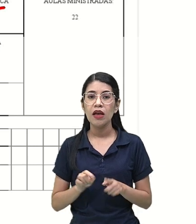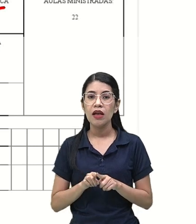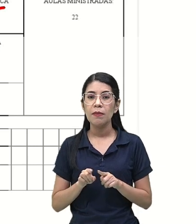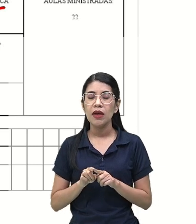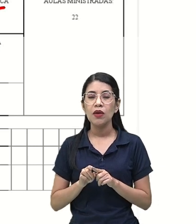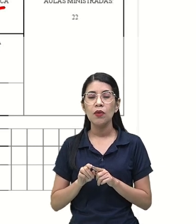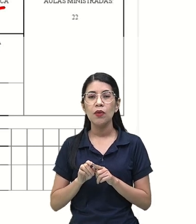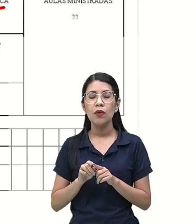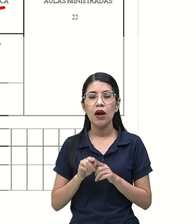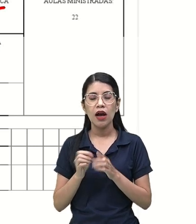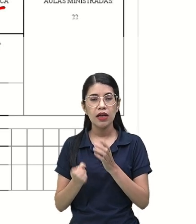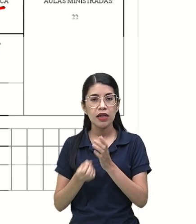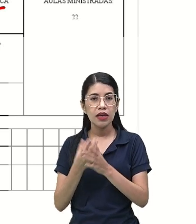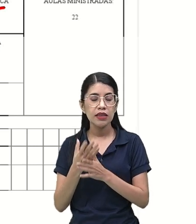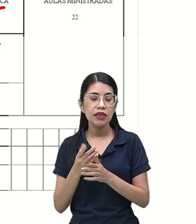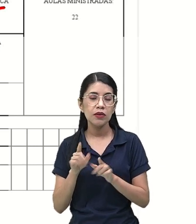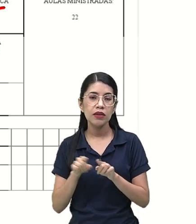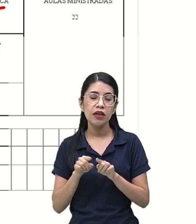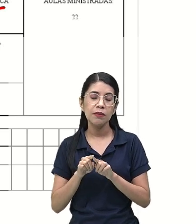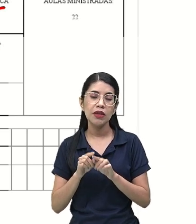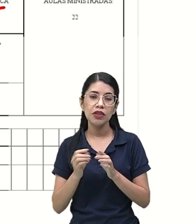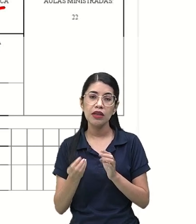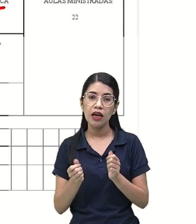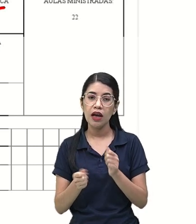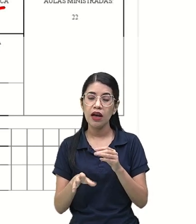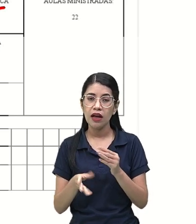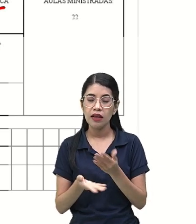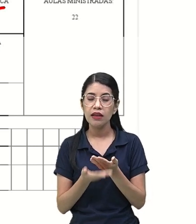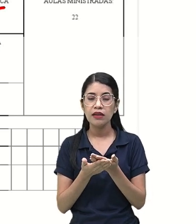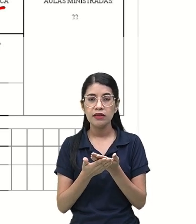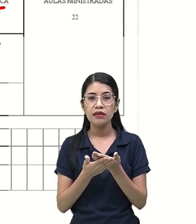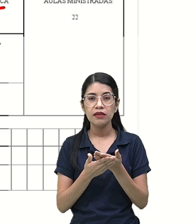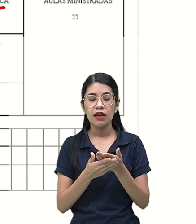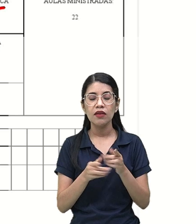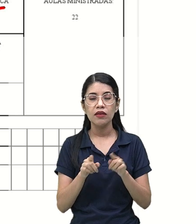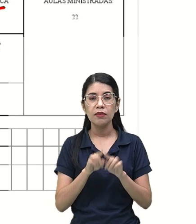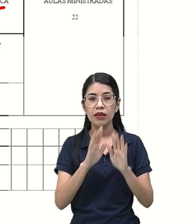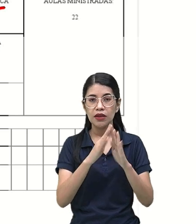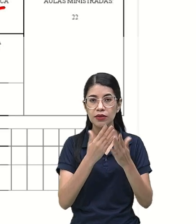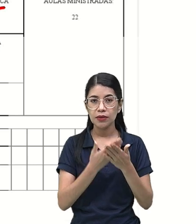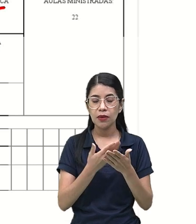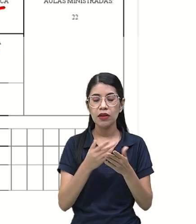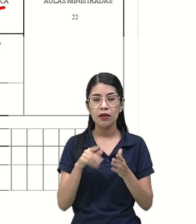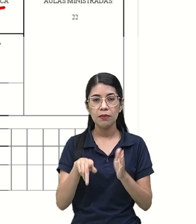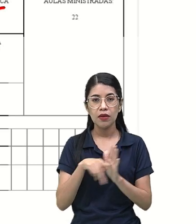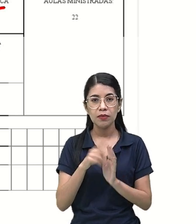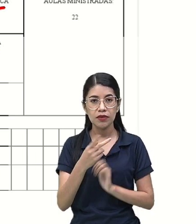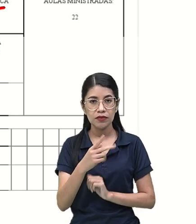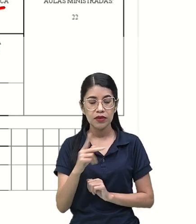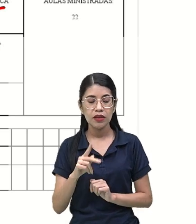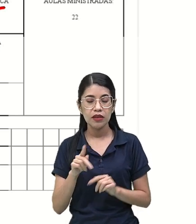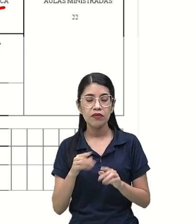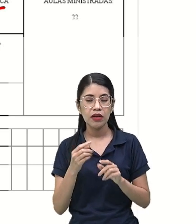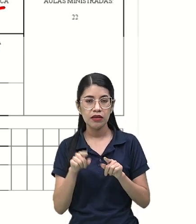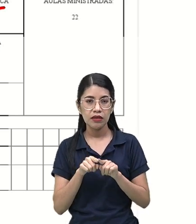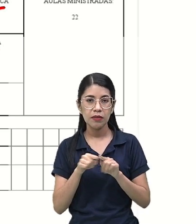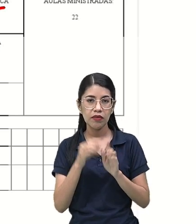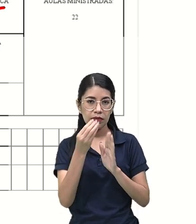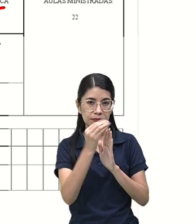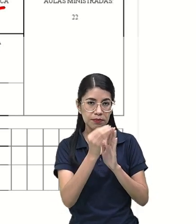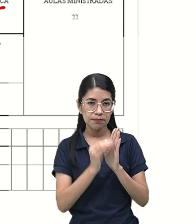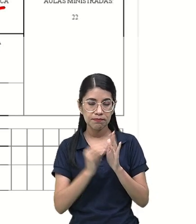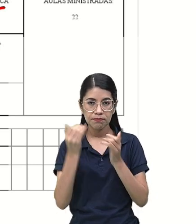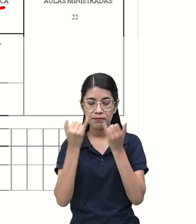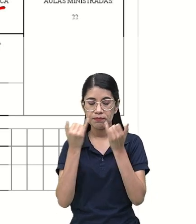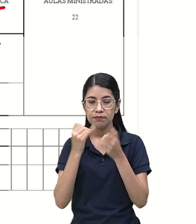do documento da escola matriz de vocês, que vai passar essas informações dessa ficha, e aí vocês vão colocar aqui. E aí tem aqui o segmento